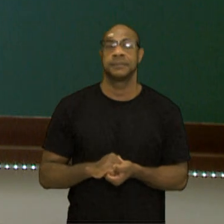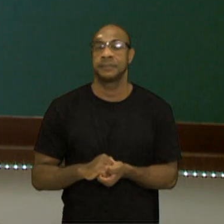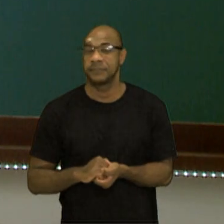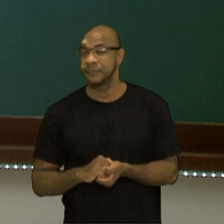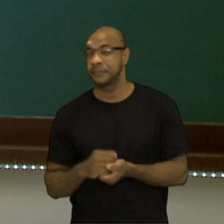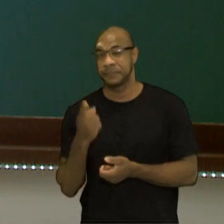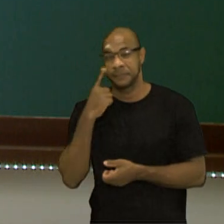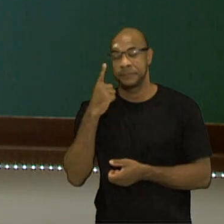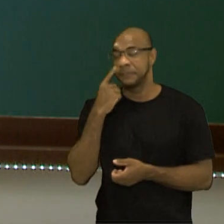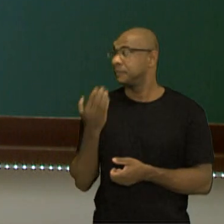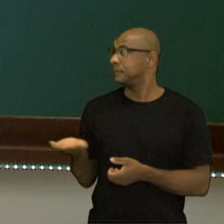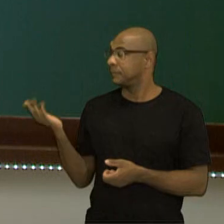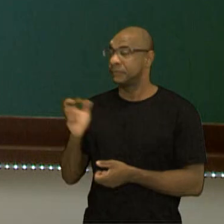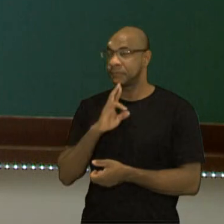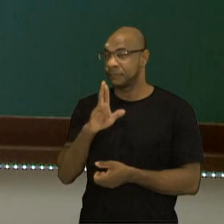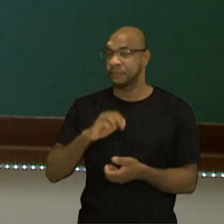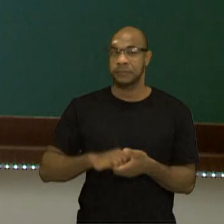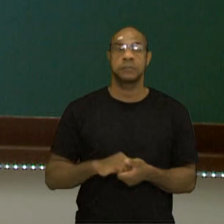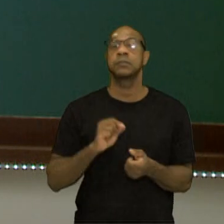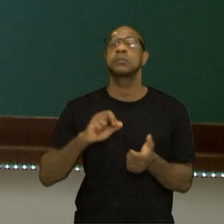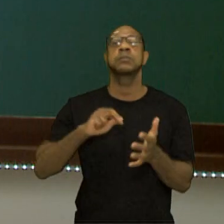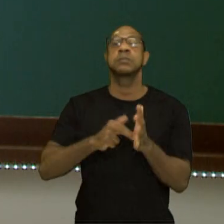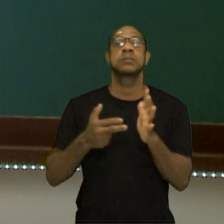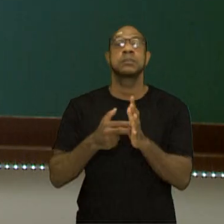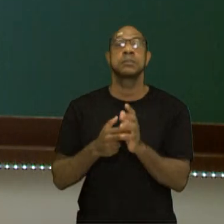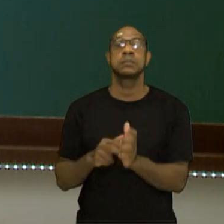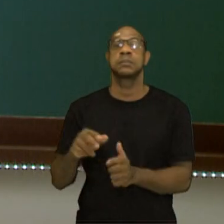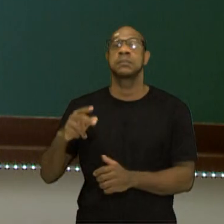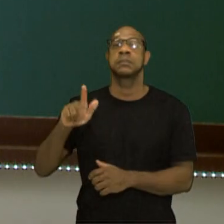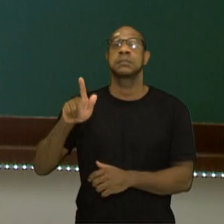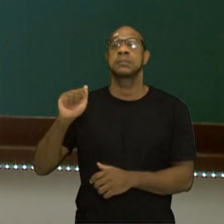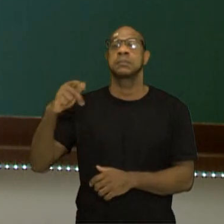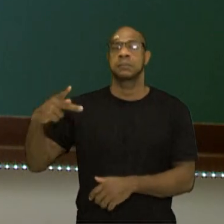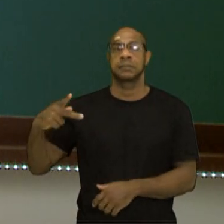Vamos lá, então, conferir a resposta? O que significa a palavrinha gap?